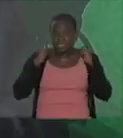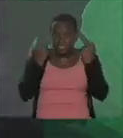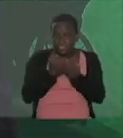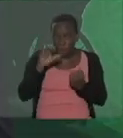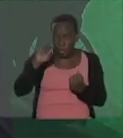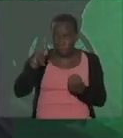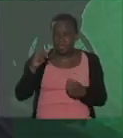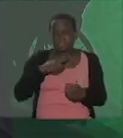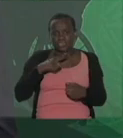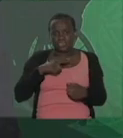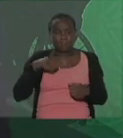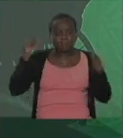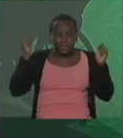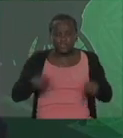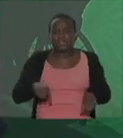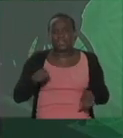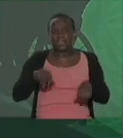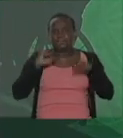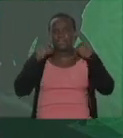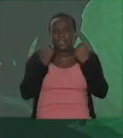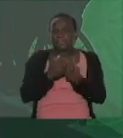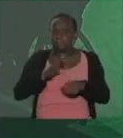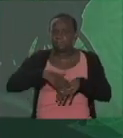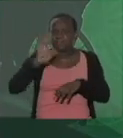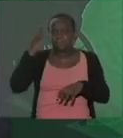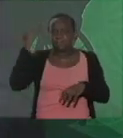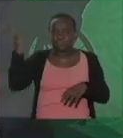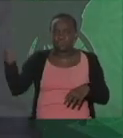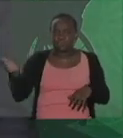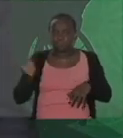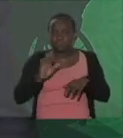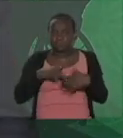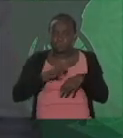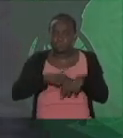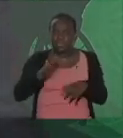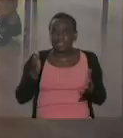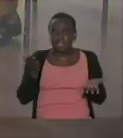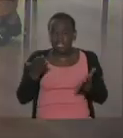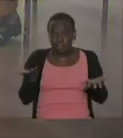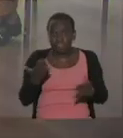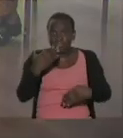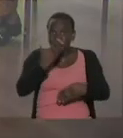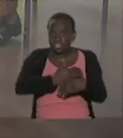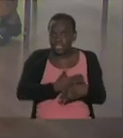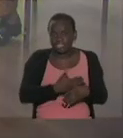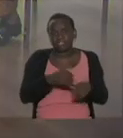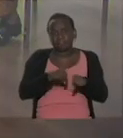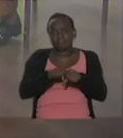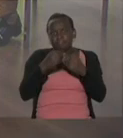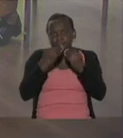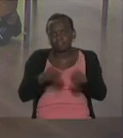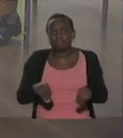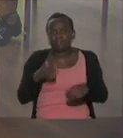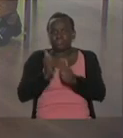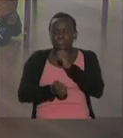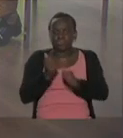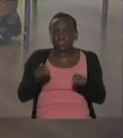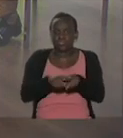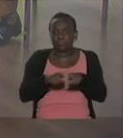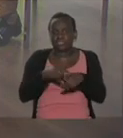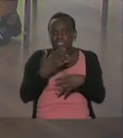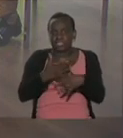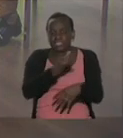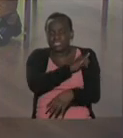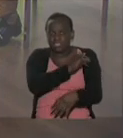da Copa a mais mal feita foi justamente no estádio mais emblemático que é o do Maracanã e o Maracanã fechado é um prejuízo pro futebol mas também